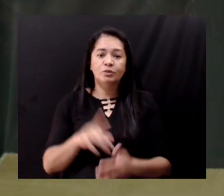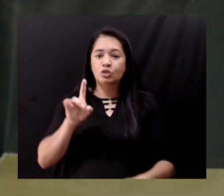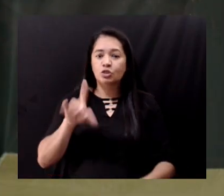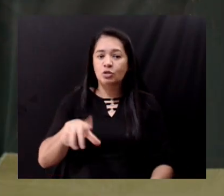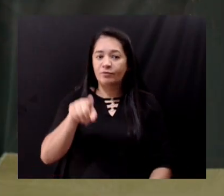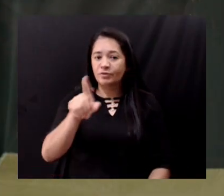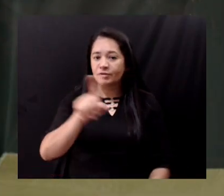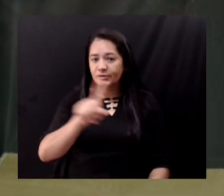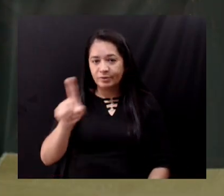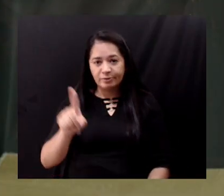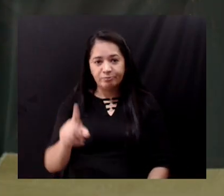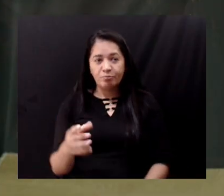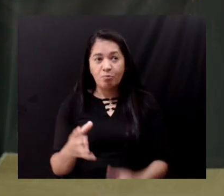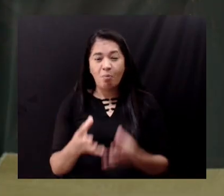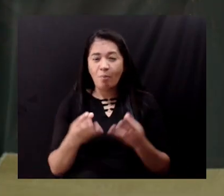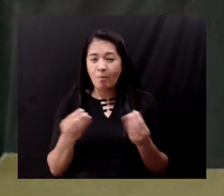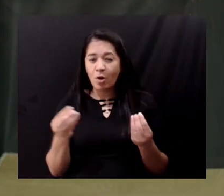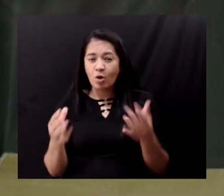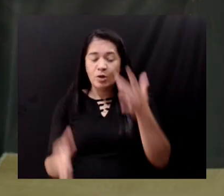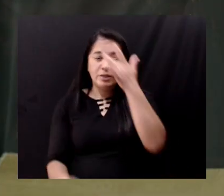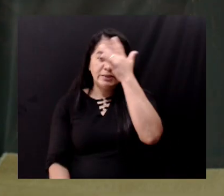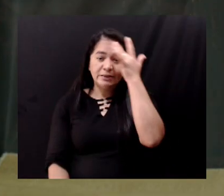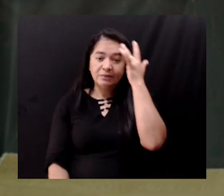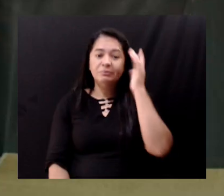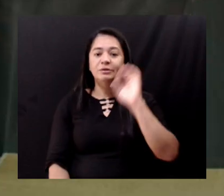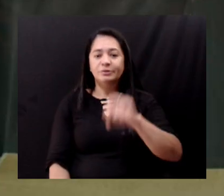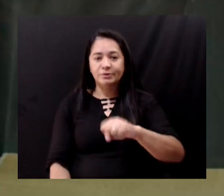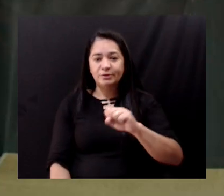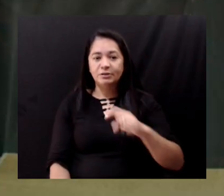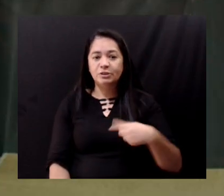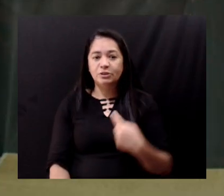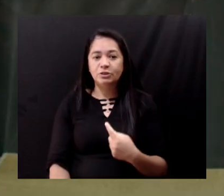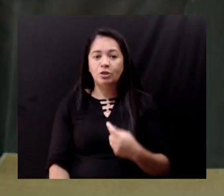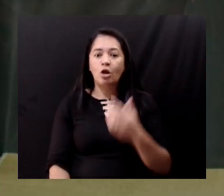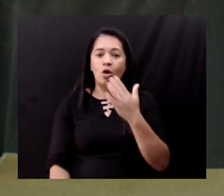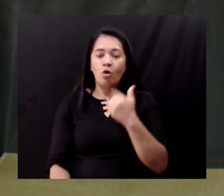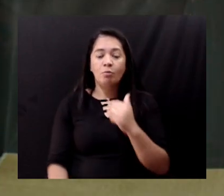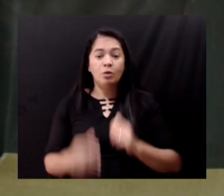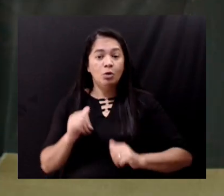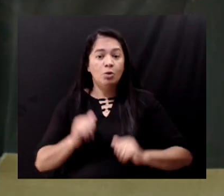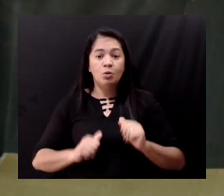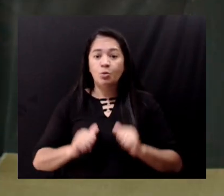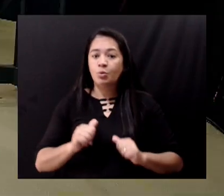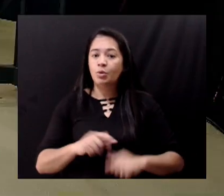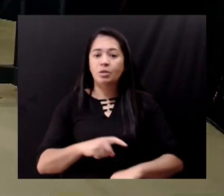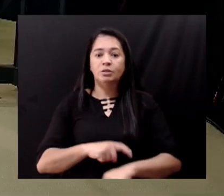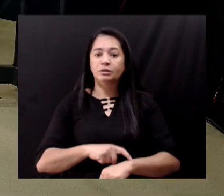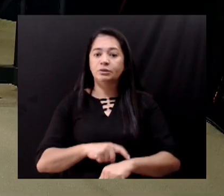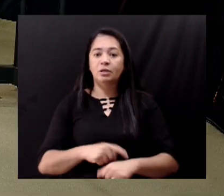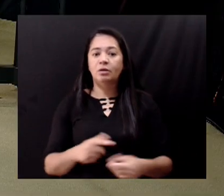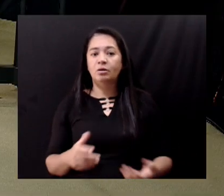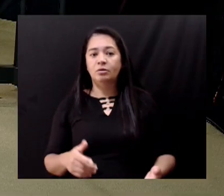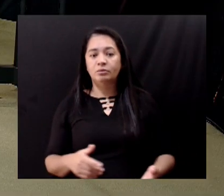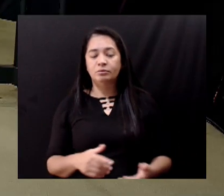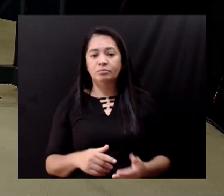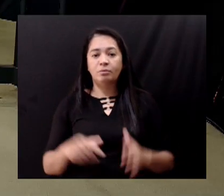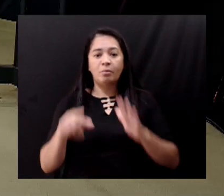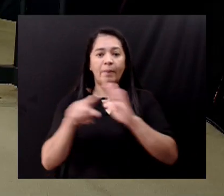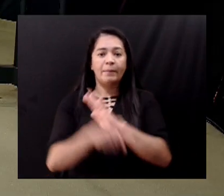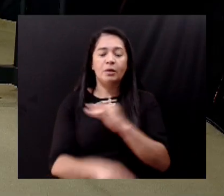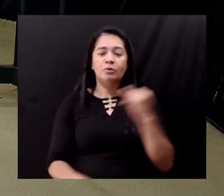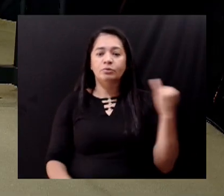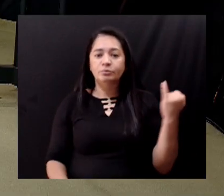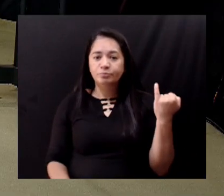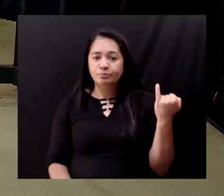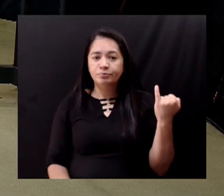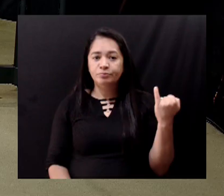Mais gente ganhou sim, e a gente estava assim comendo de desespero naquele momento. Aí uma pergunta interessante que eu acho que você então pode ajudar